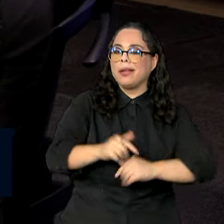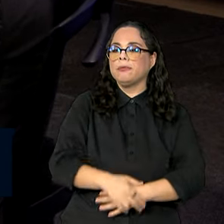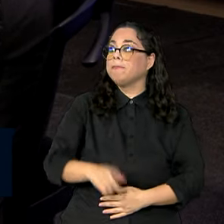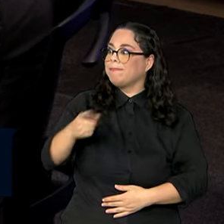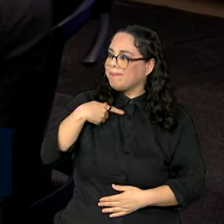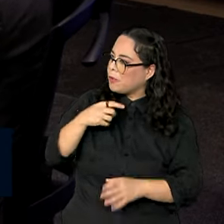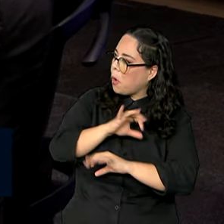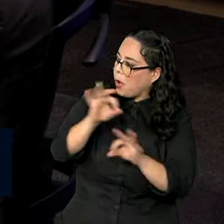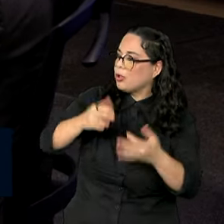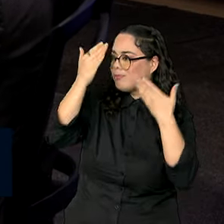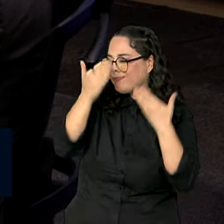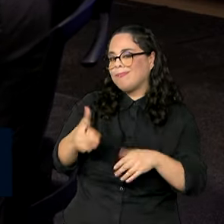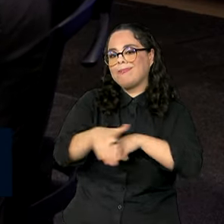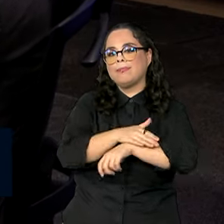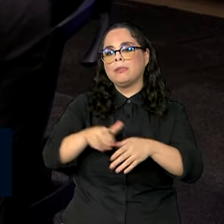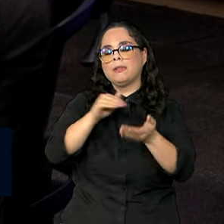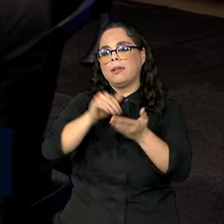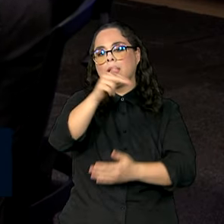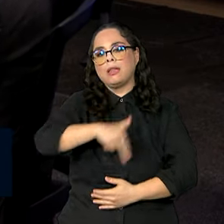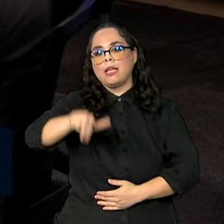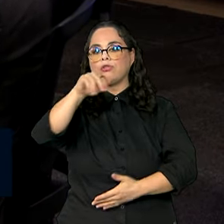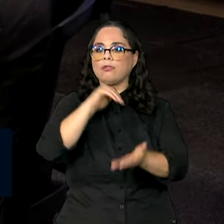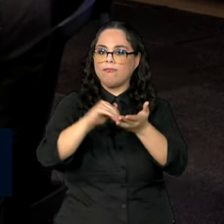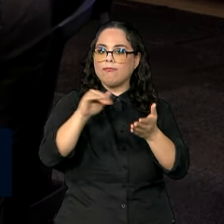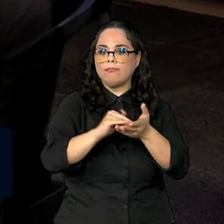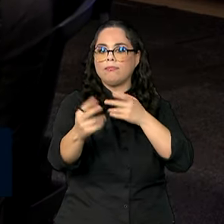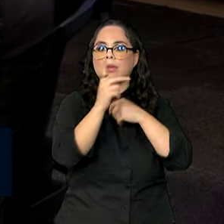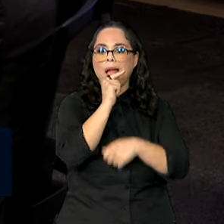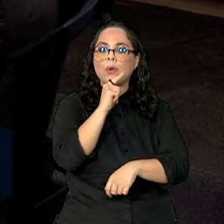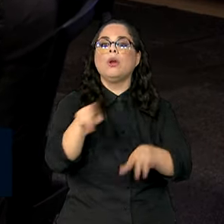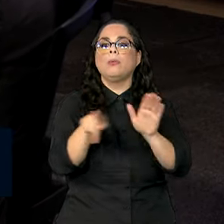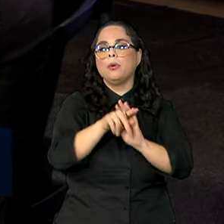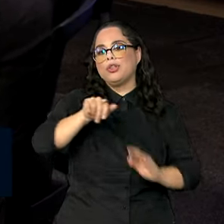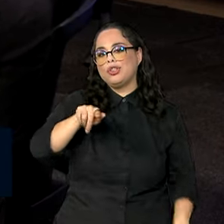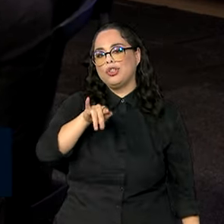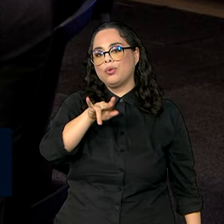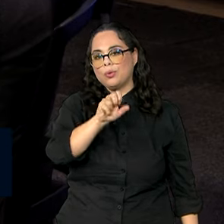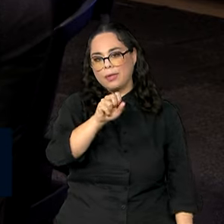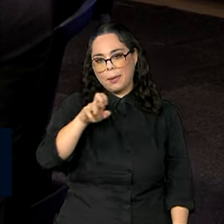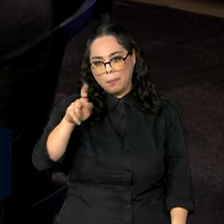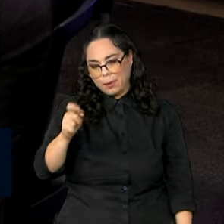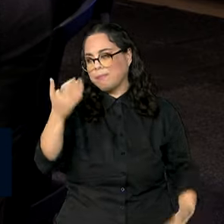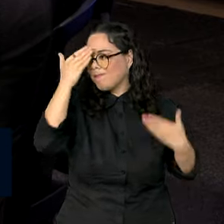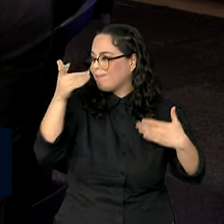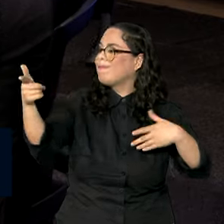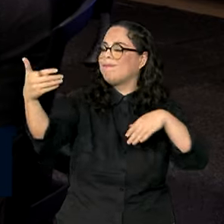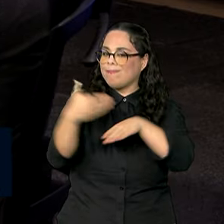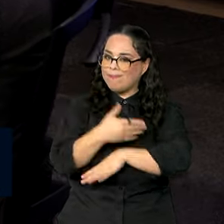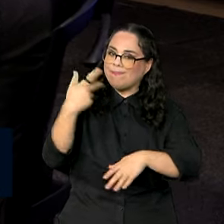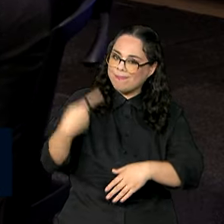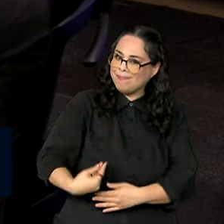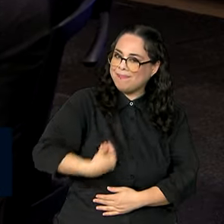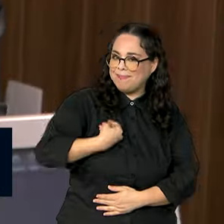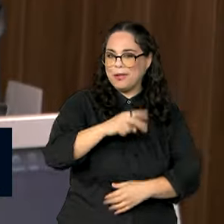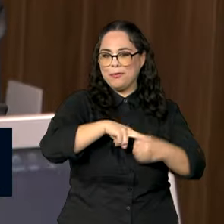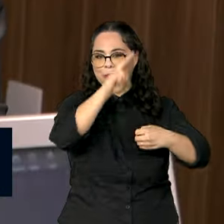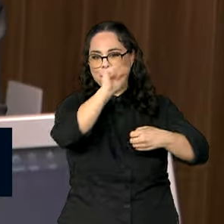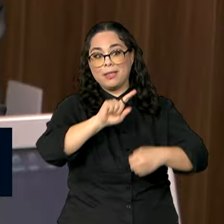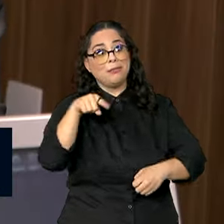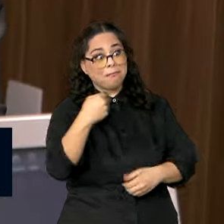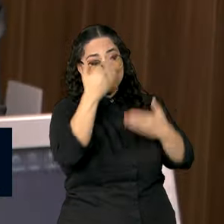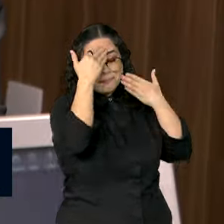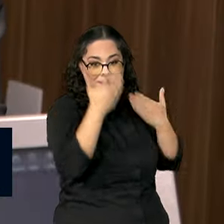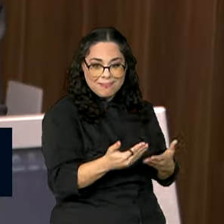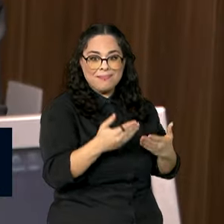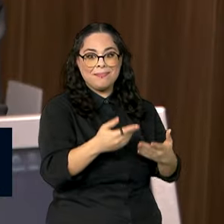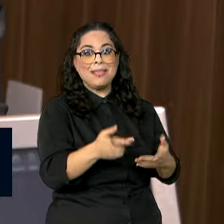ouviu aqui, conversou com o secretário nacional de Segurança Hídrica, Giuseppe Vieira. Muito obrigada pela sua participação aqui na Voz do Brasil. Gente que agradece